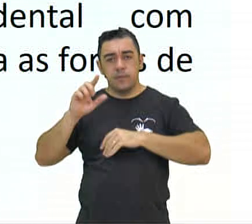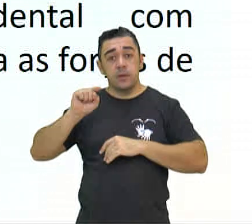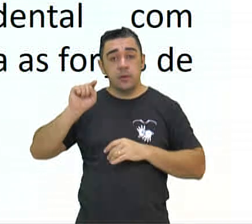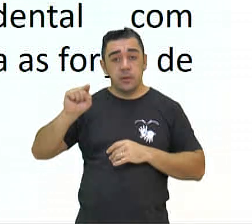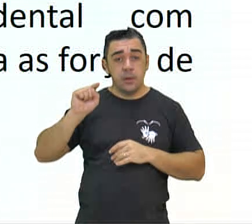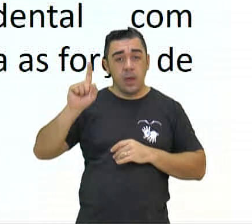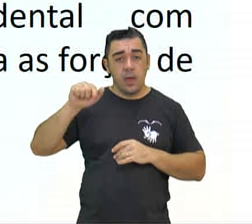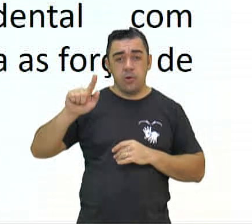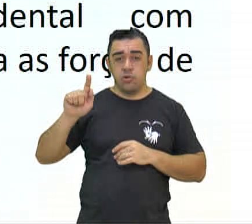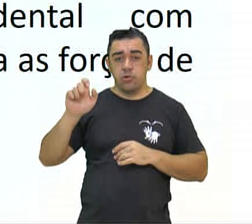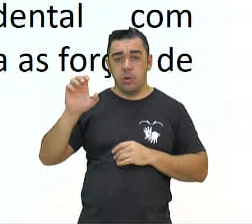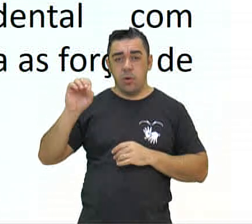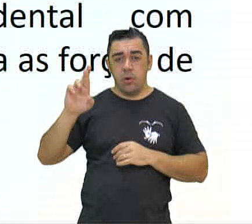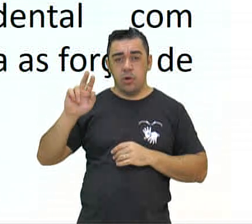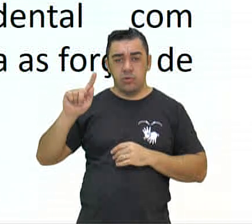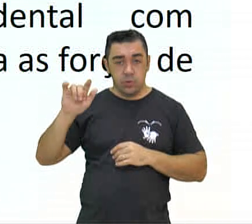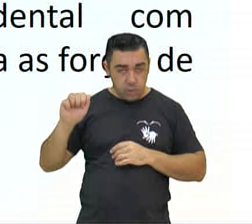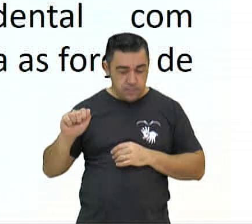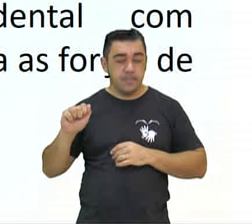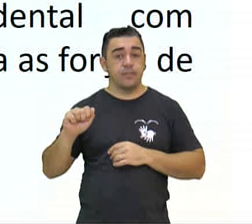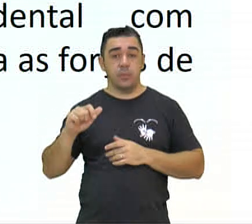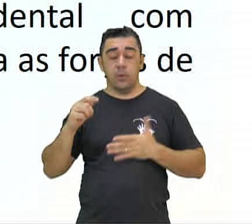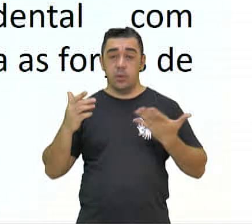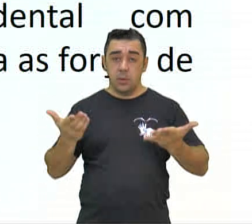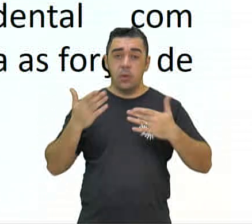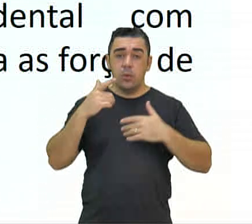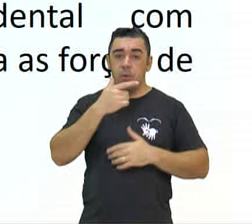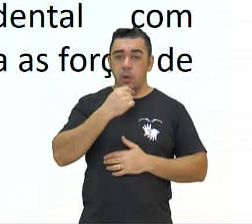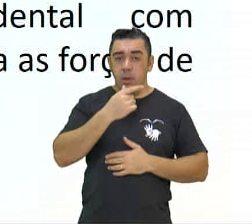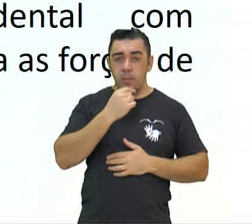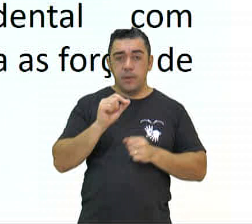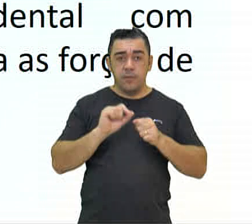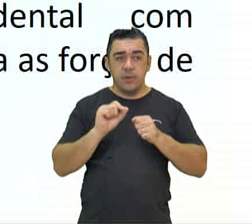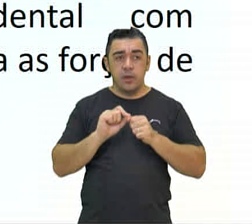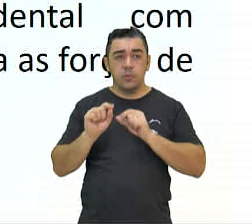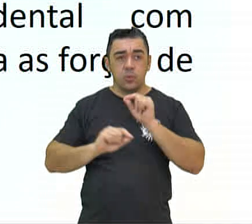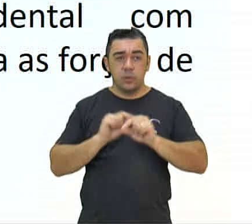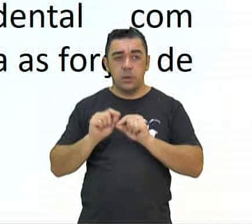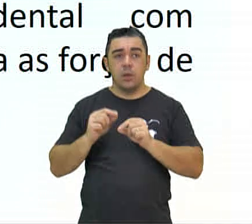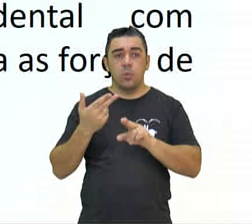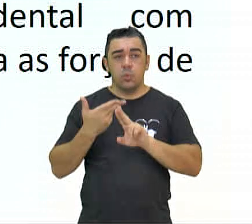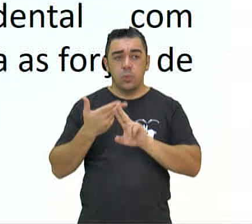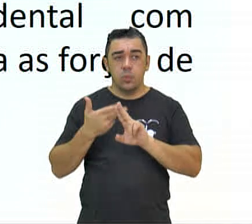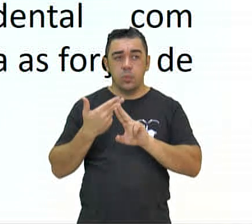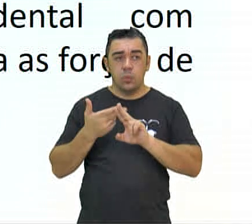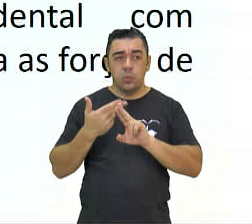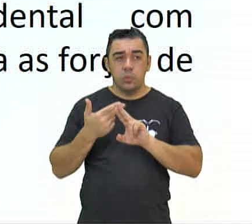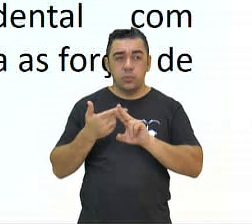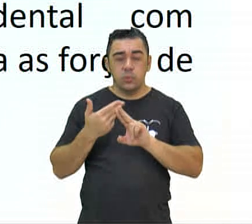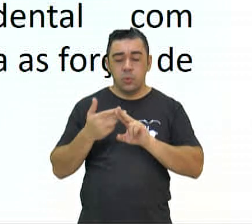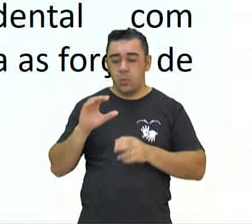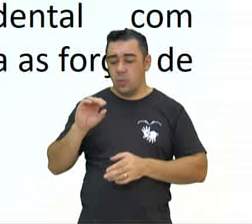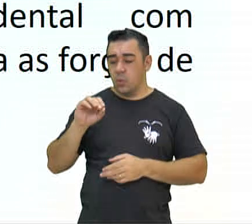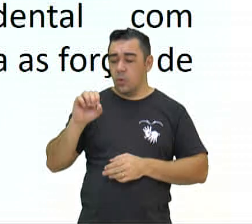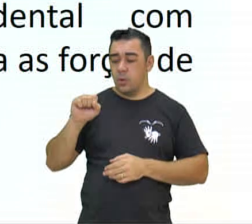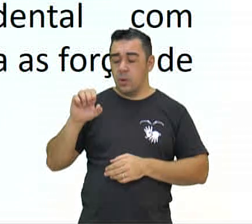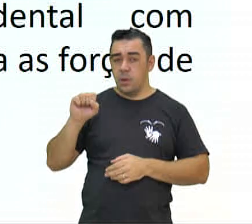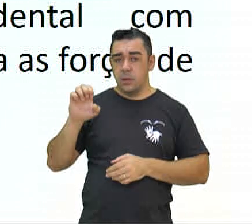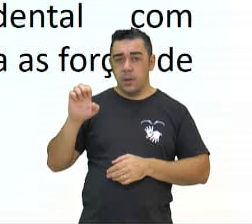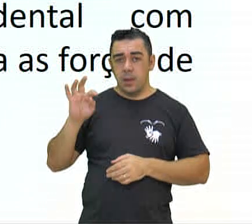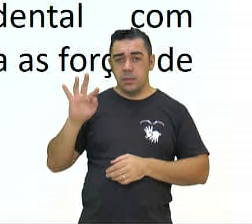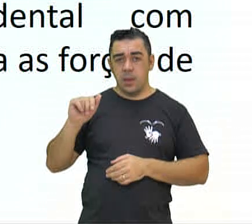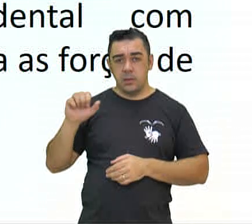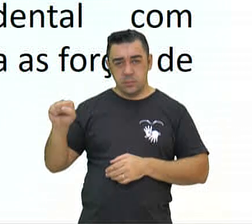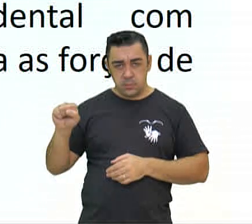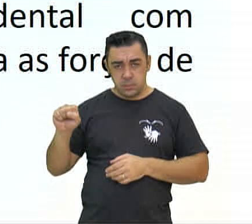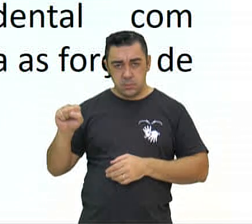Soviéticas da Geórgia. A medida se colocou à parte dos ossetas, que é como o gentílico.